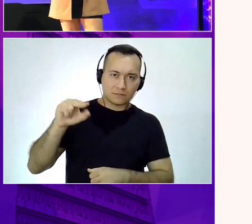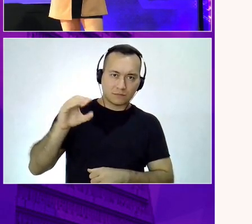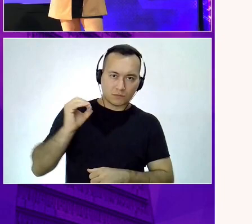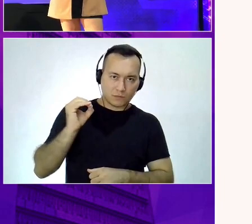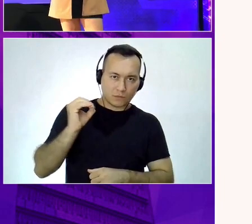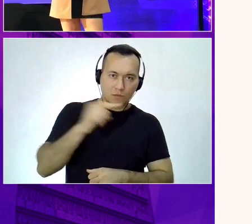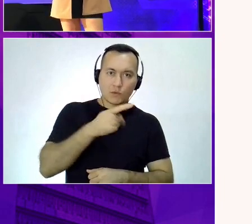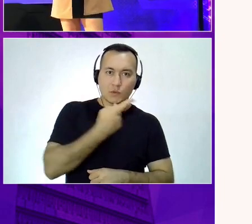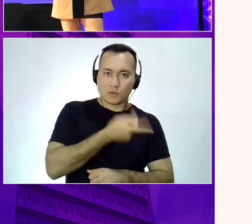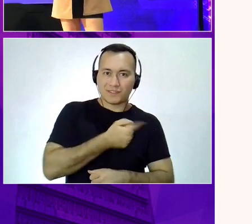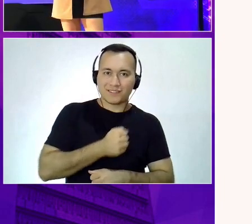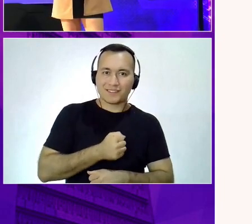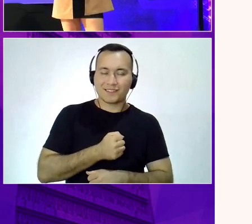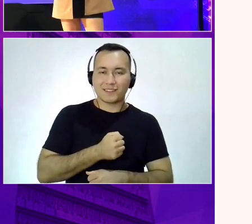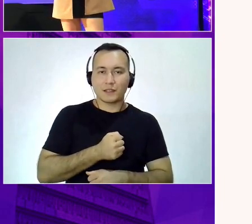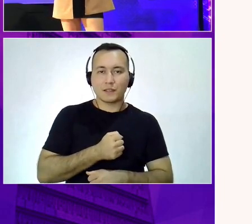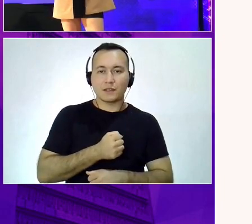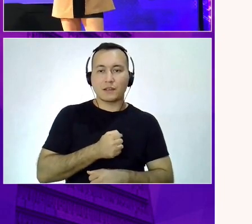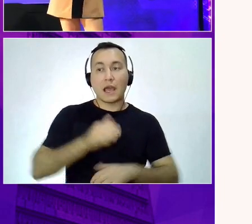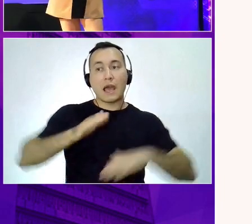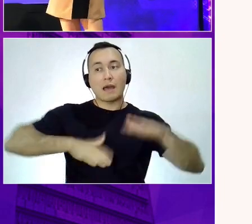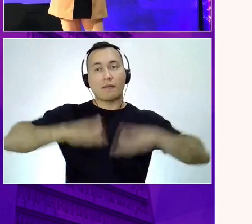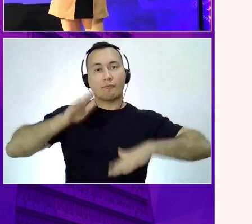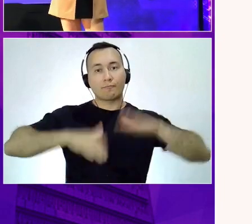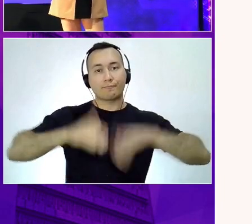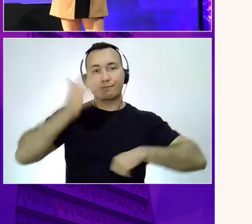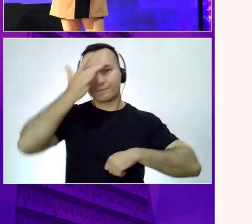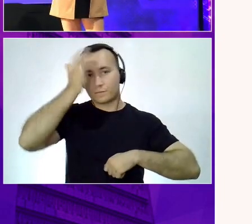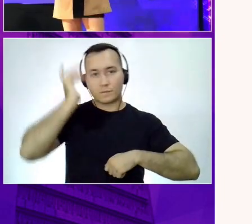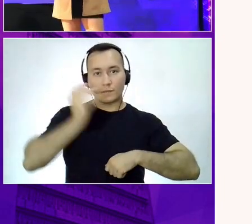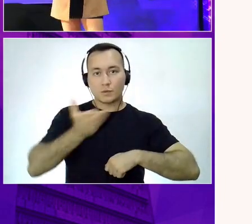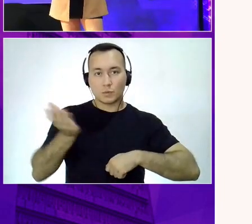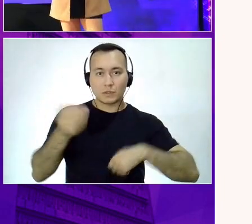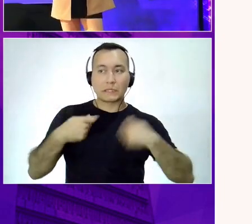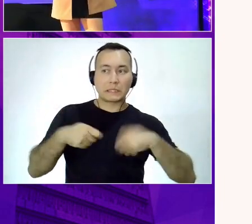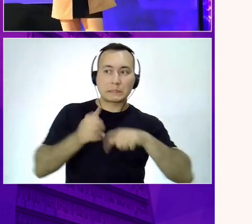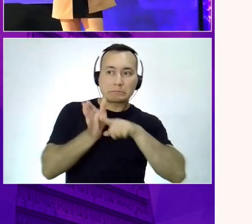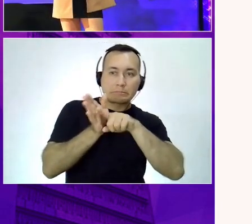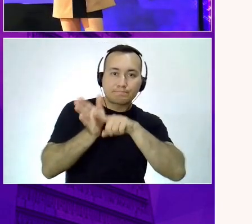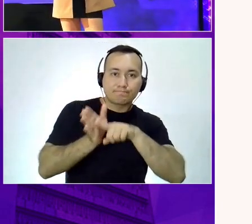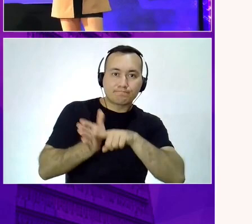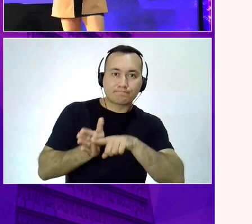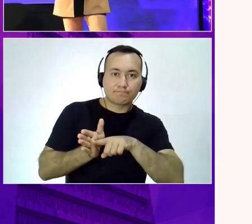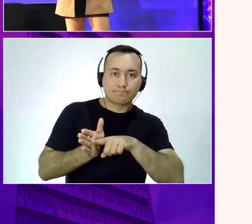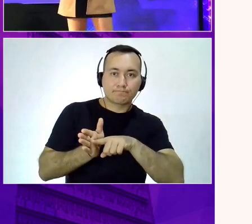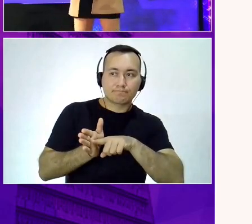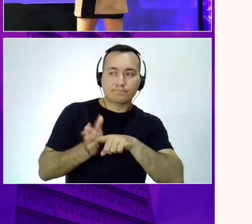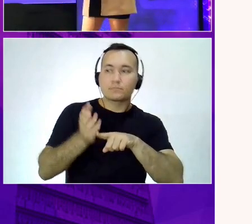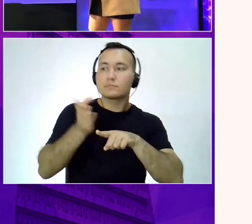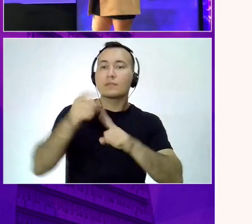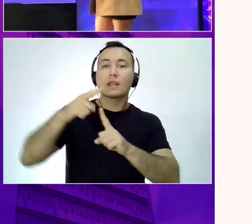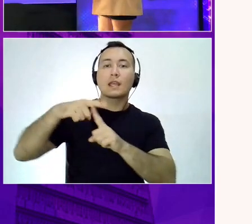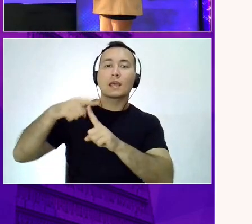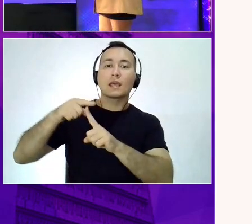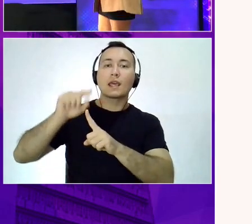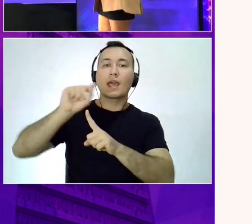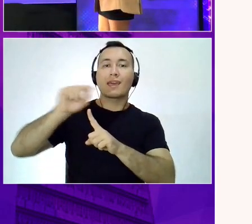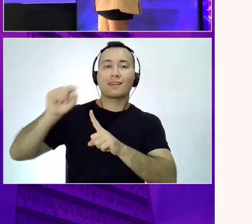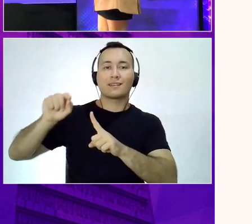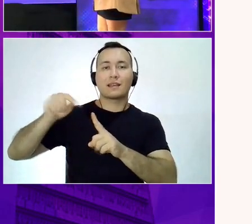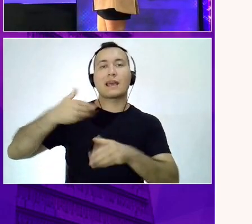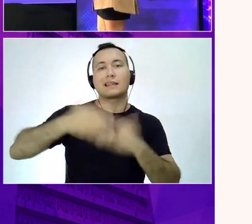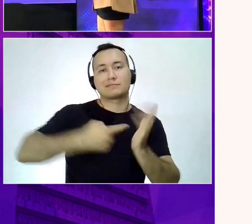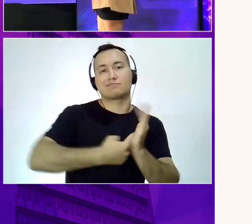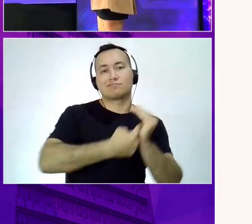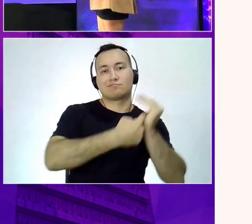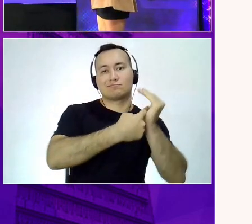painel. É muito mais uma questão de pessoas do que uma questão de tecnologia. Na imagem, eu trouxe um exemplo